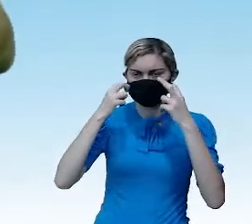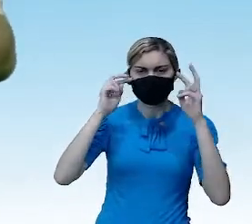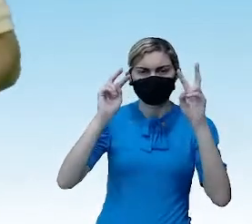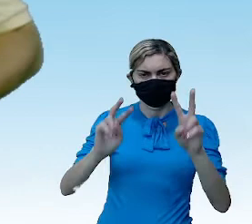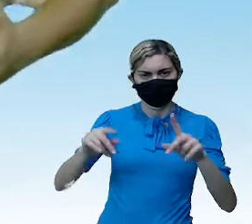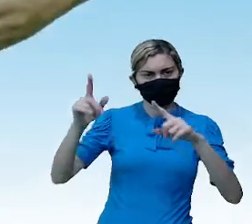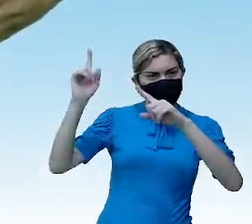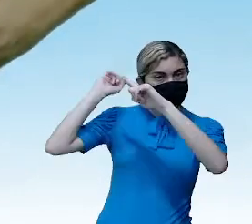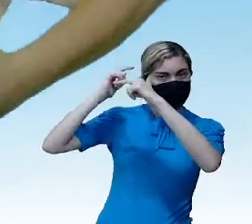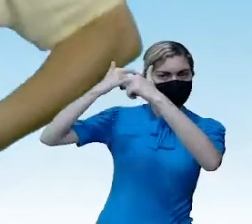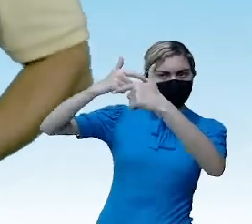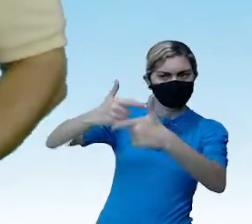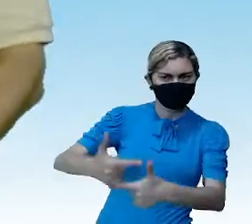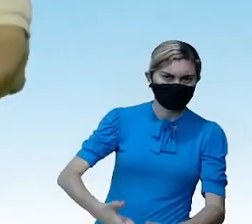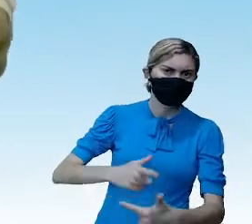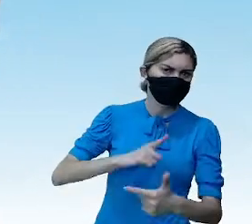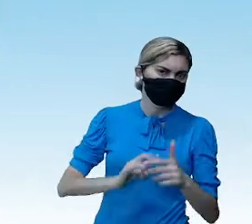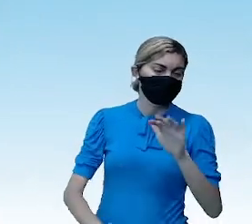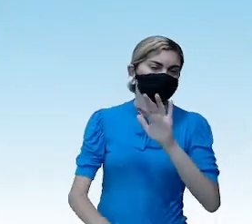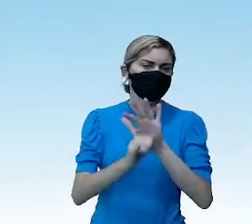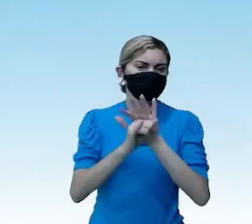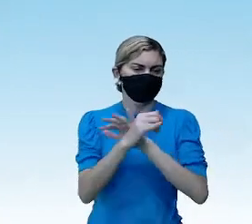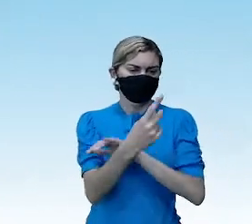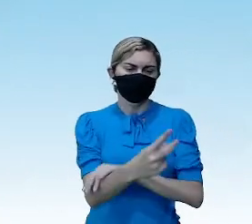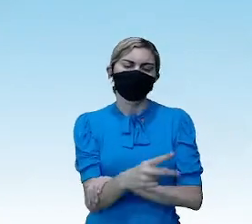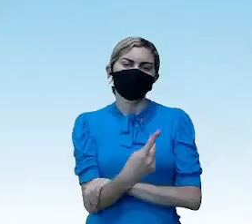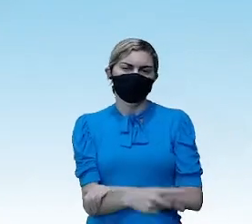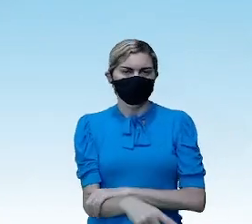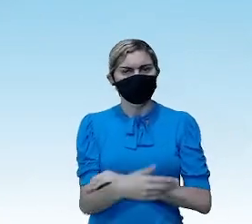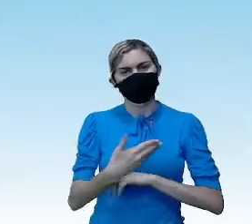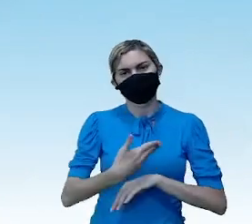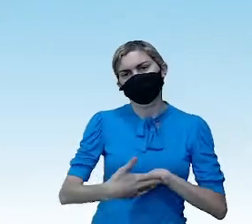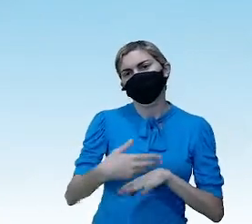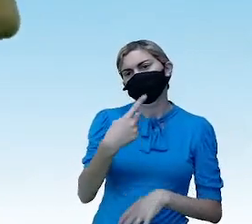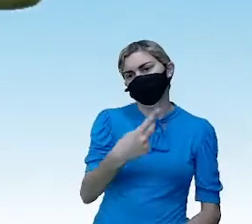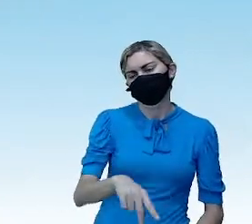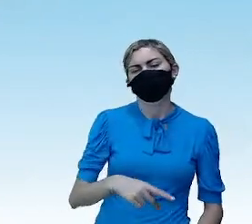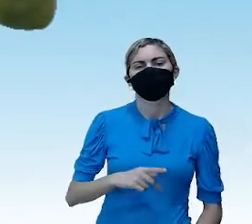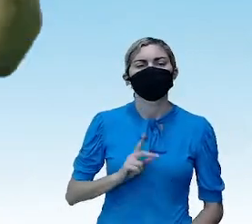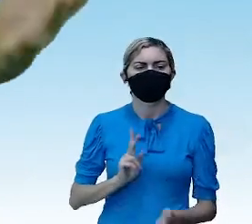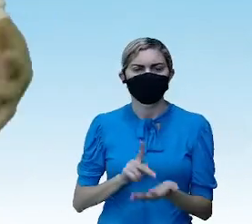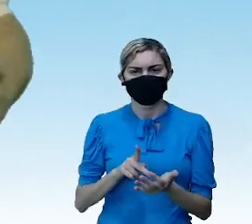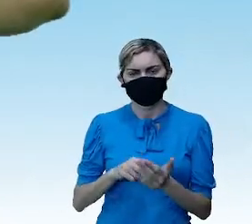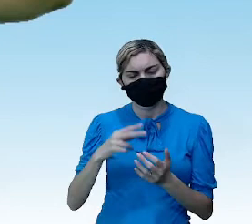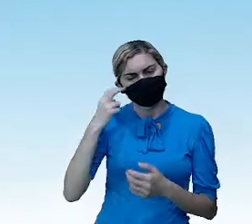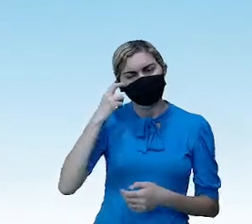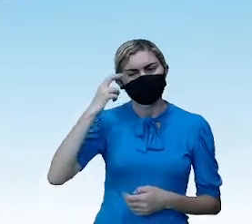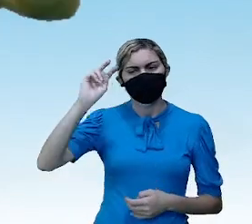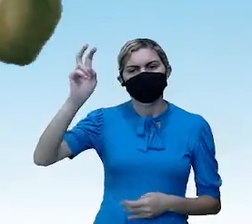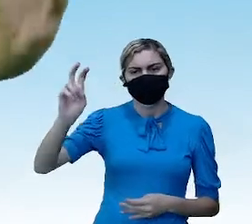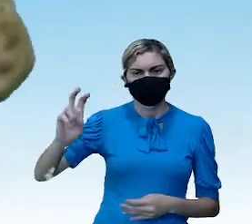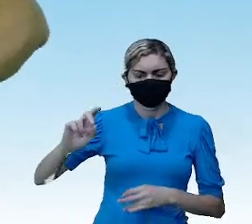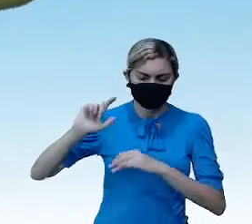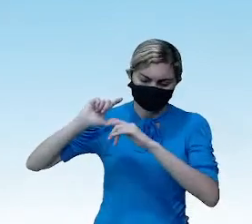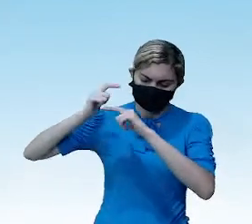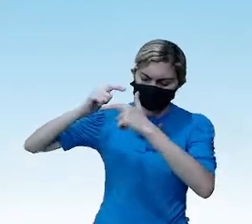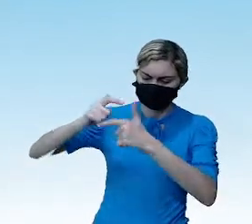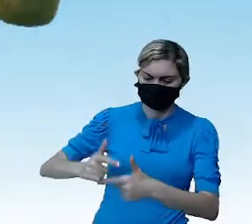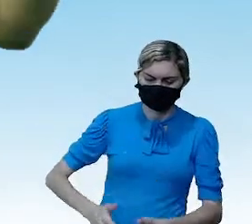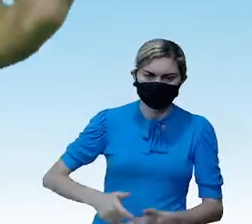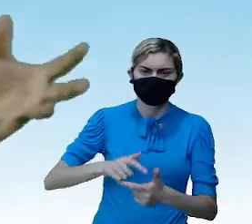é uma cultura que tem a sua identidade, certo? Então, na verdade, são culturas, a tradição indígena,